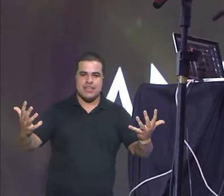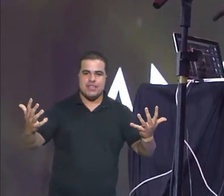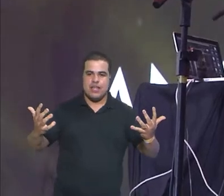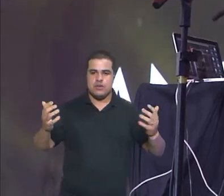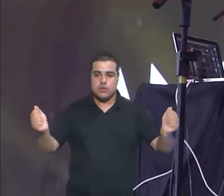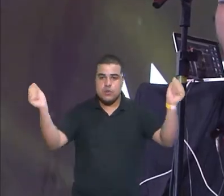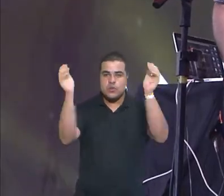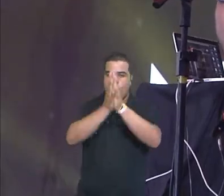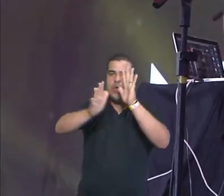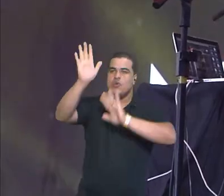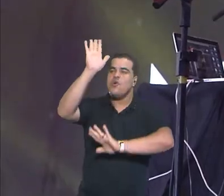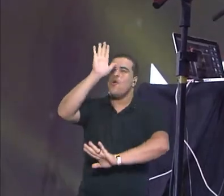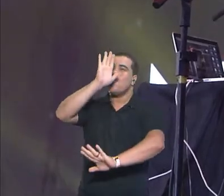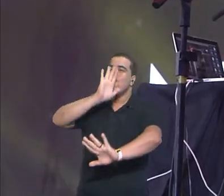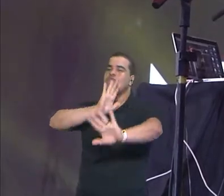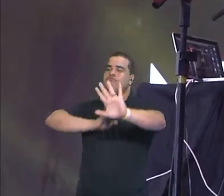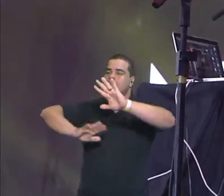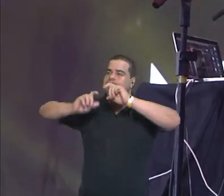louvado